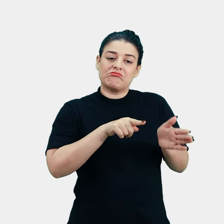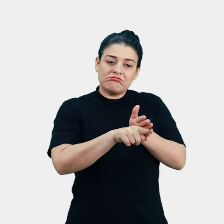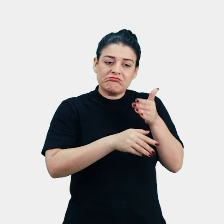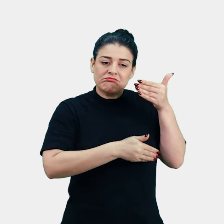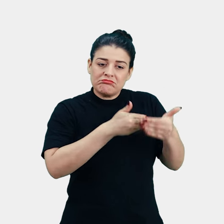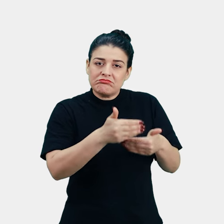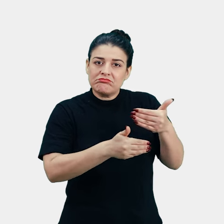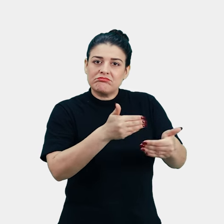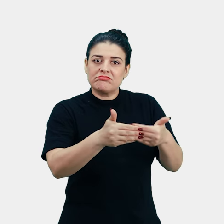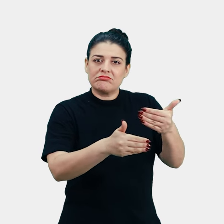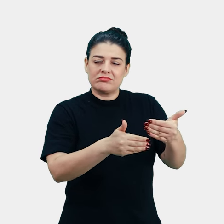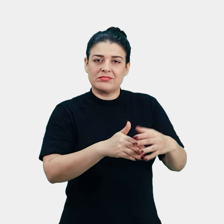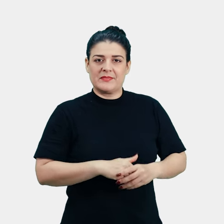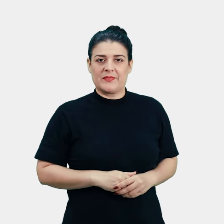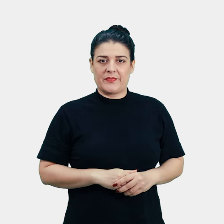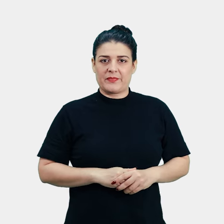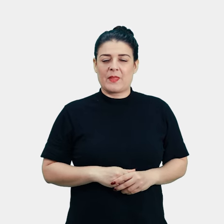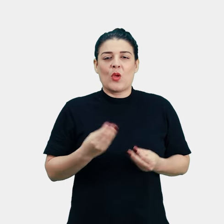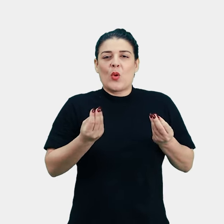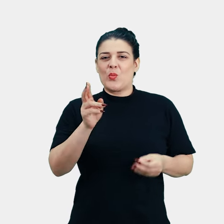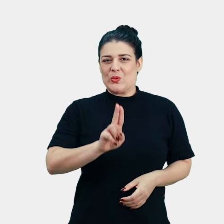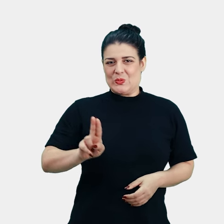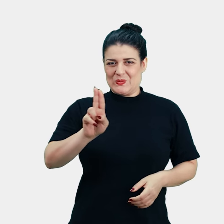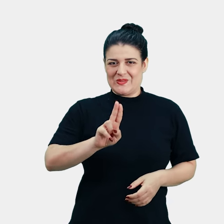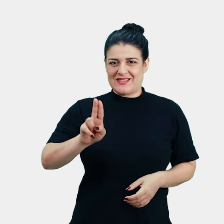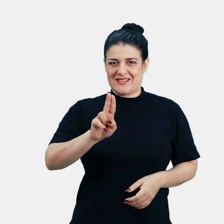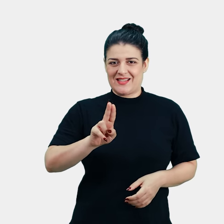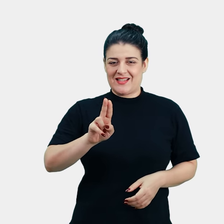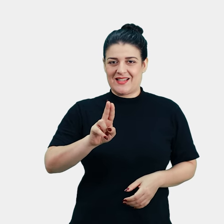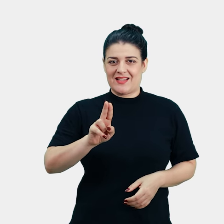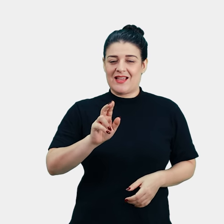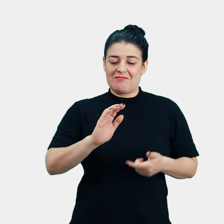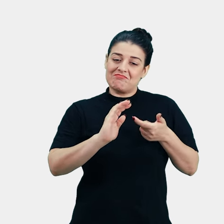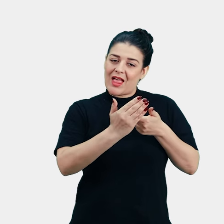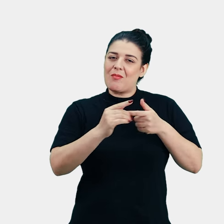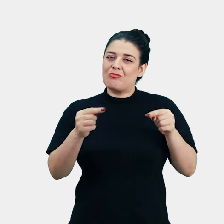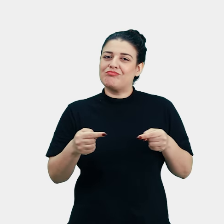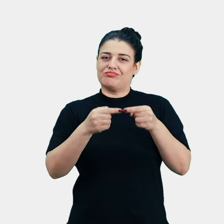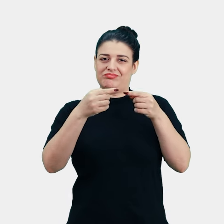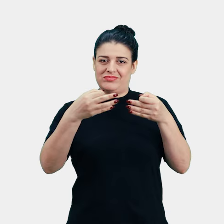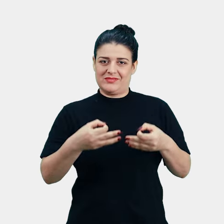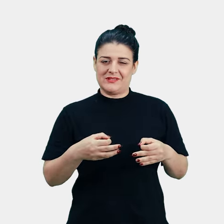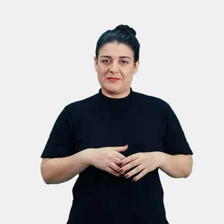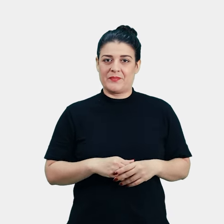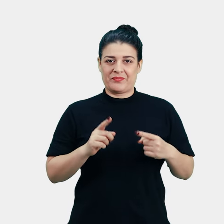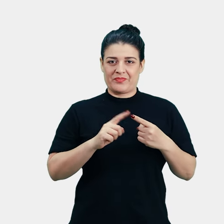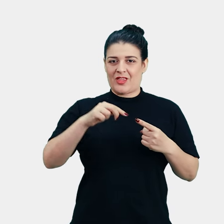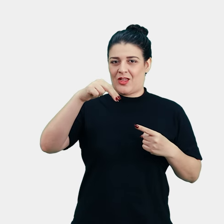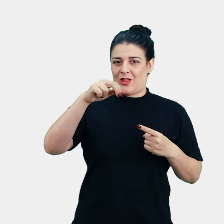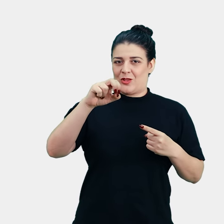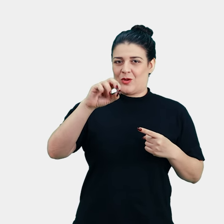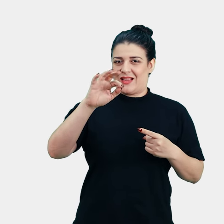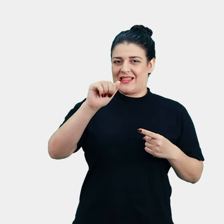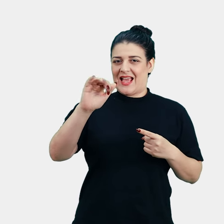conduzido para você utilizar o termo aí apropriado específico. Então, a anotação